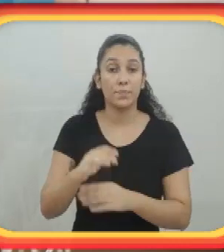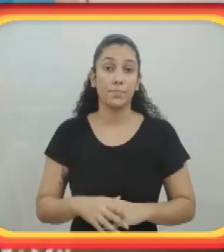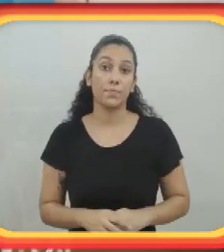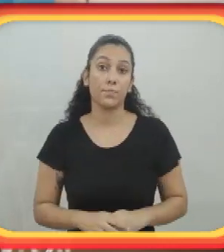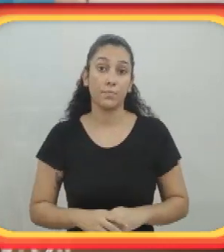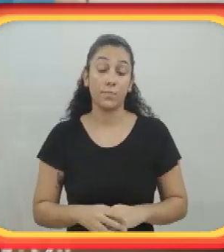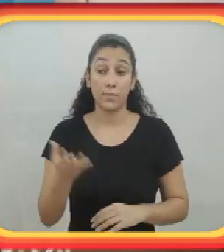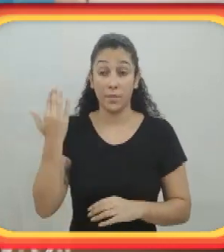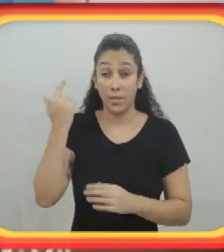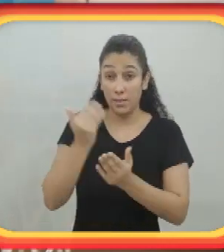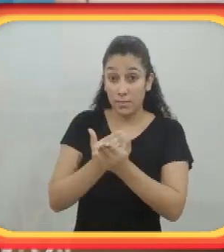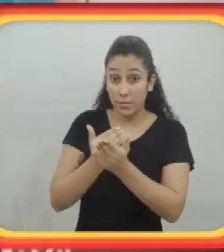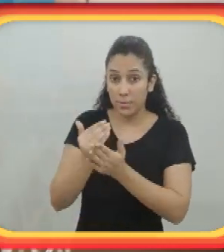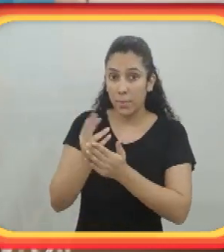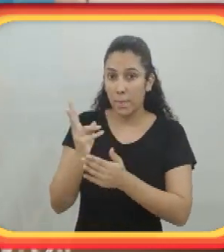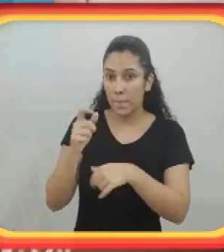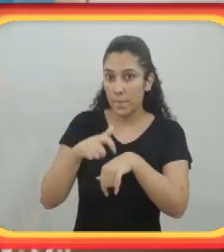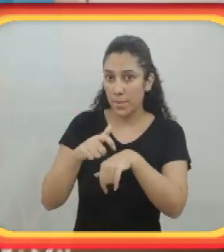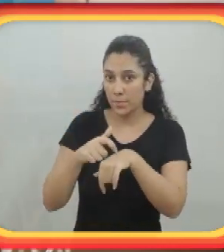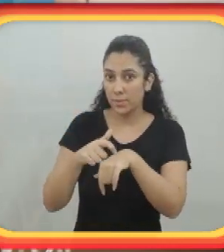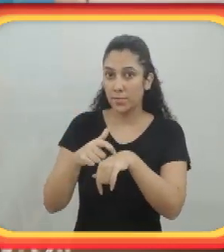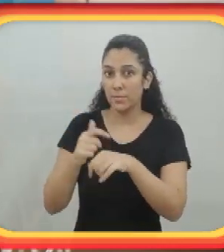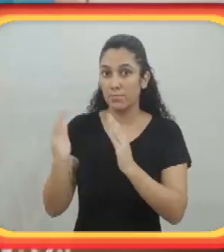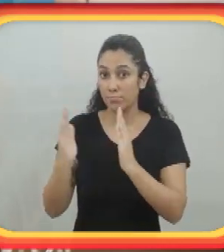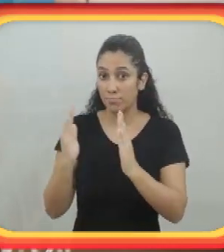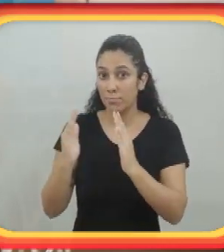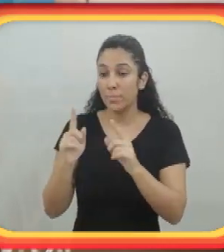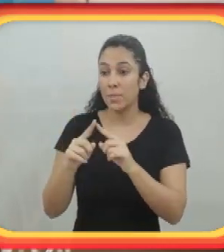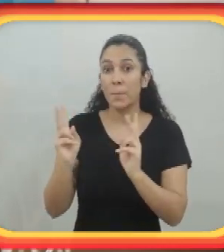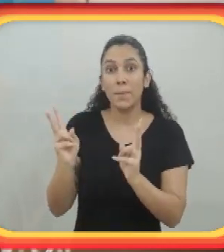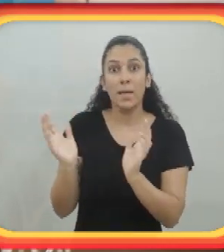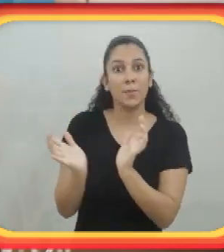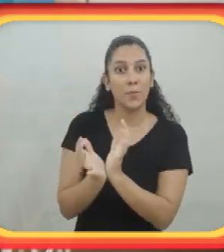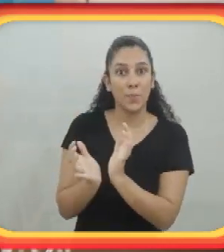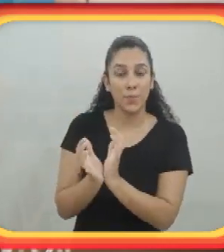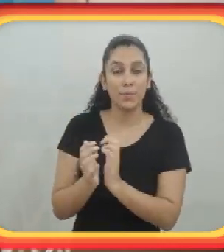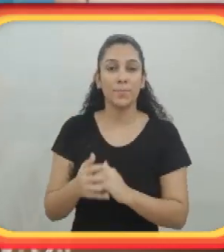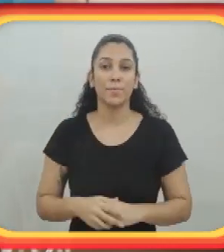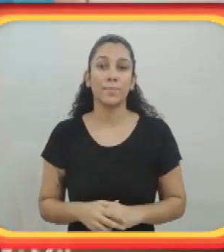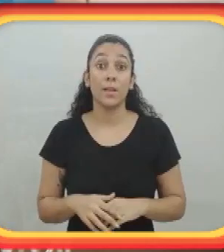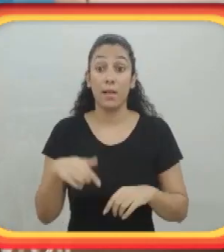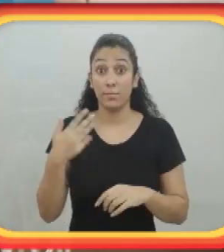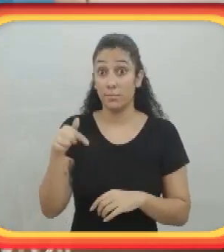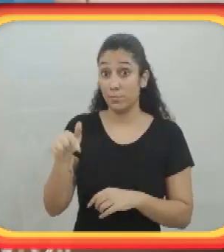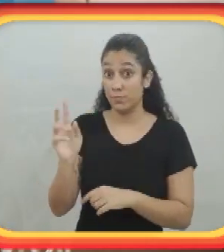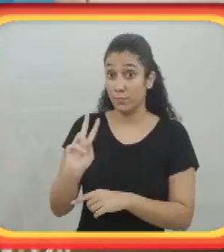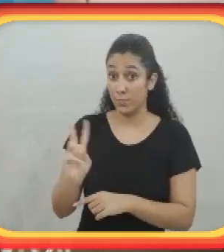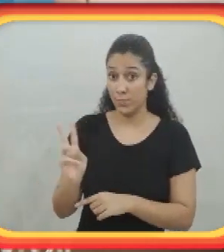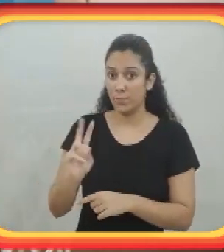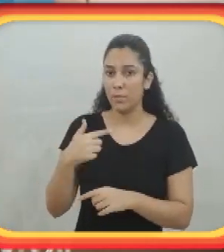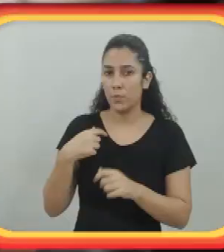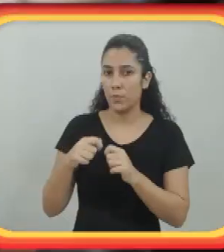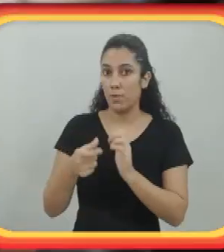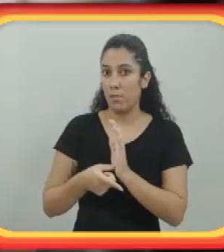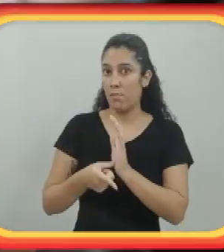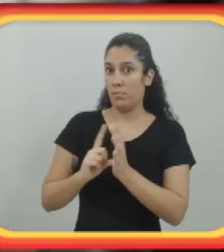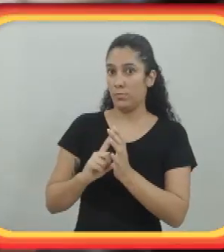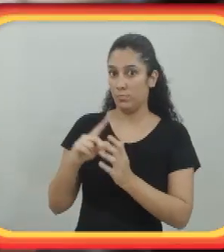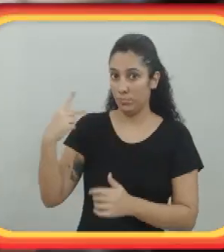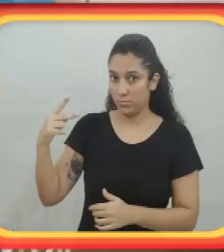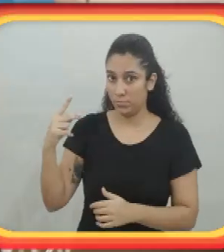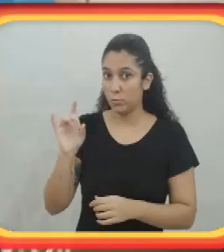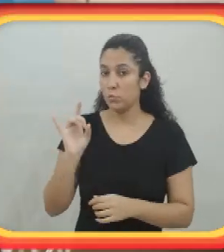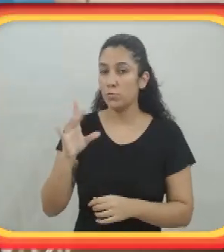mesma turma. O vestibular eu fiz antes dele, só que a faculdade a gente iniciou junto.